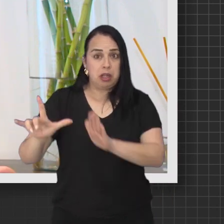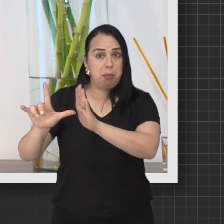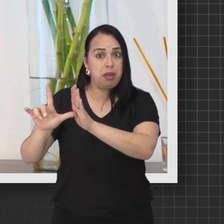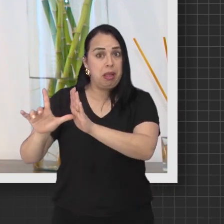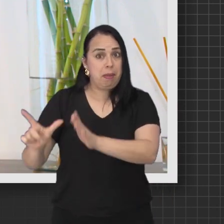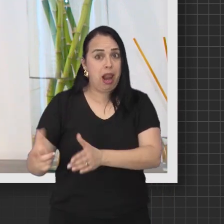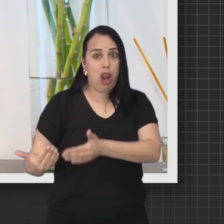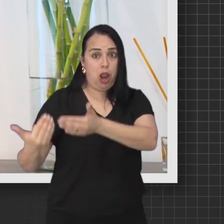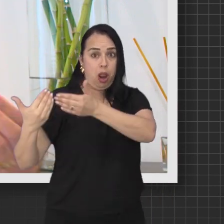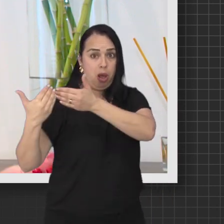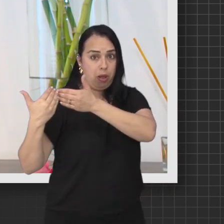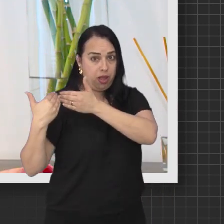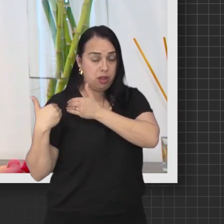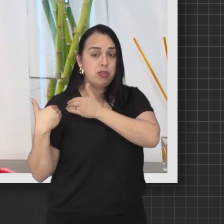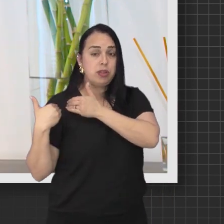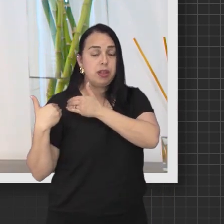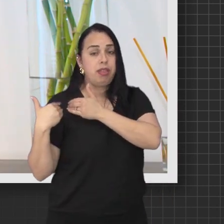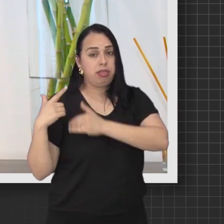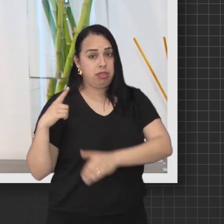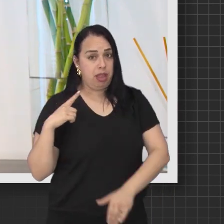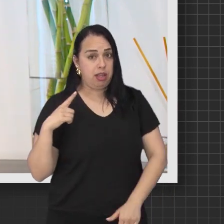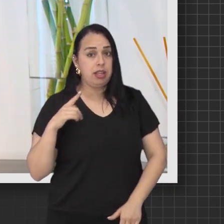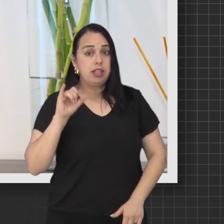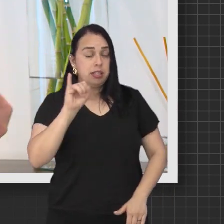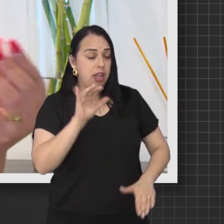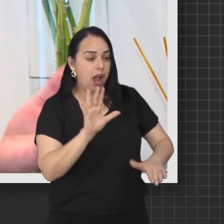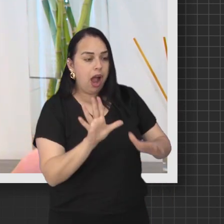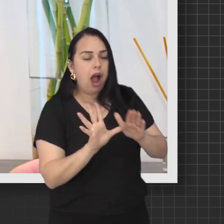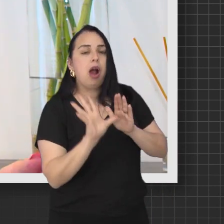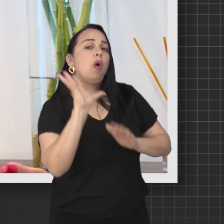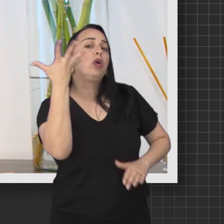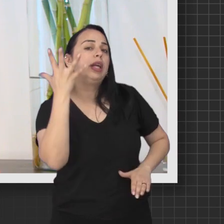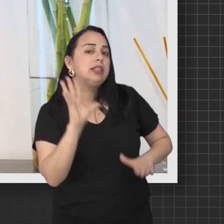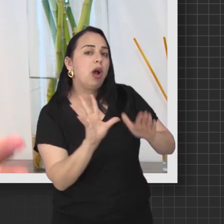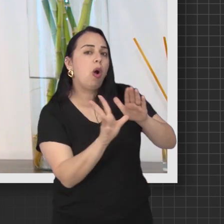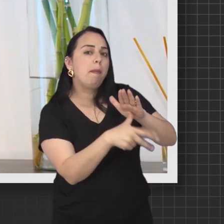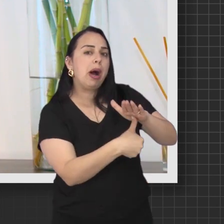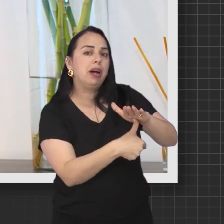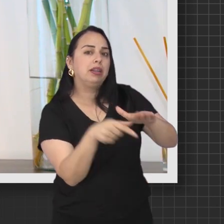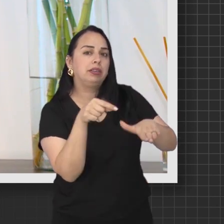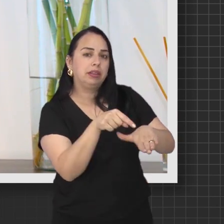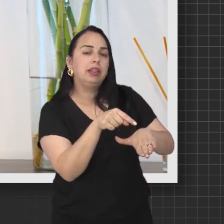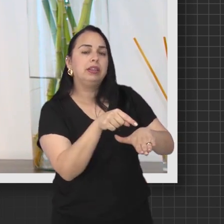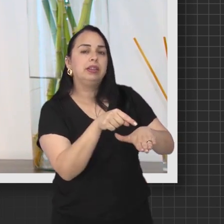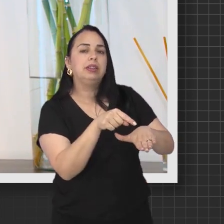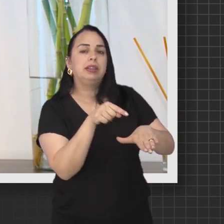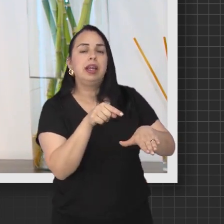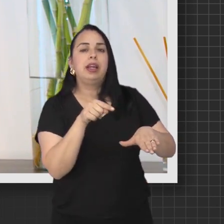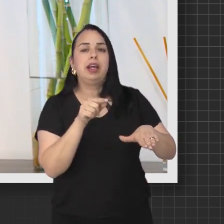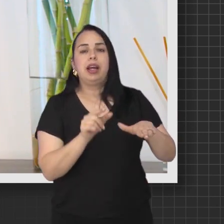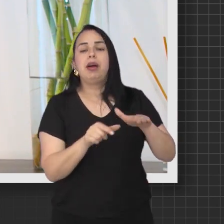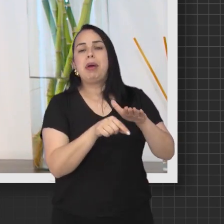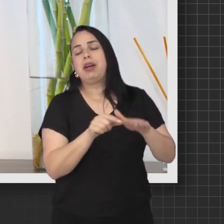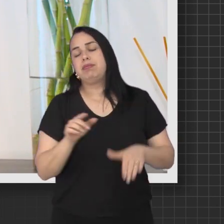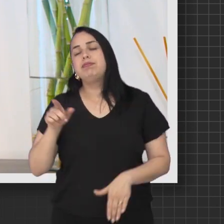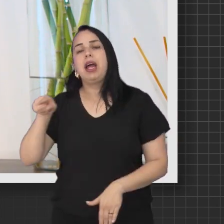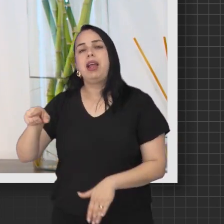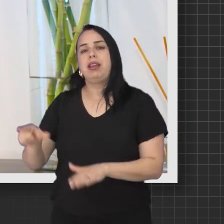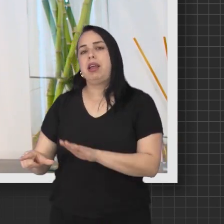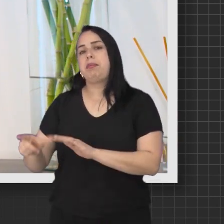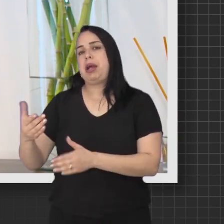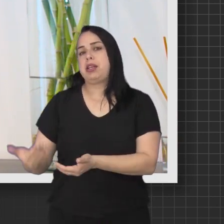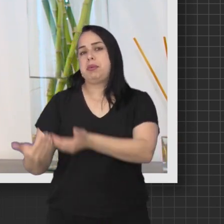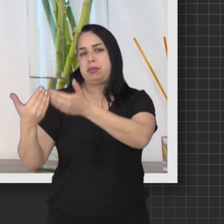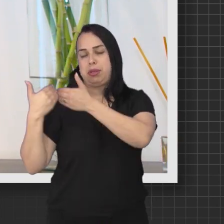tem uma responsabilidade civil, em caso de furto ou roubo do veículo ali estacionado. É diferente no caso